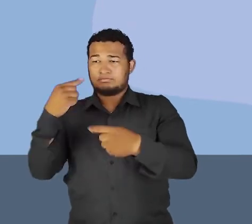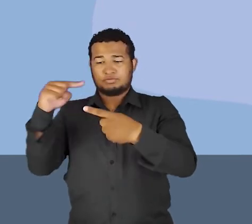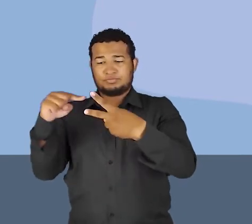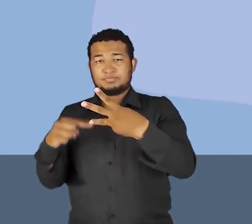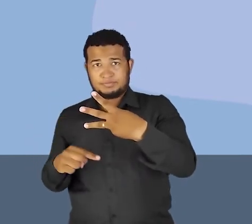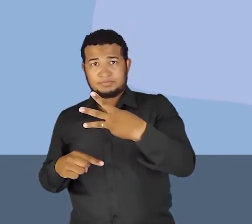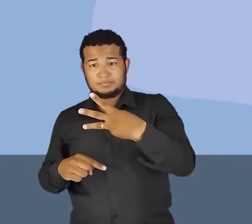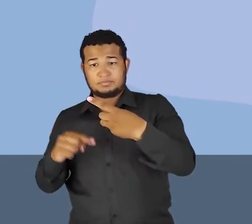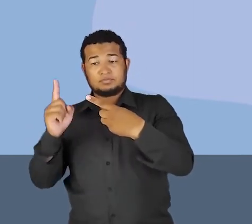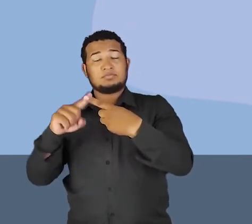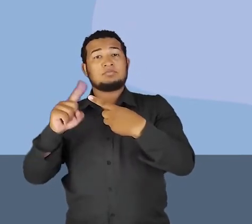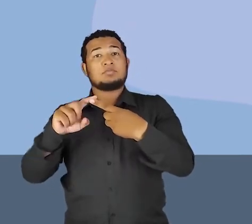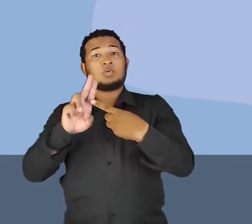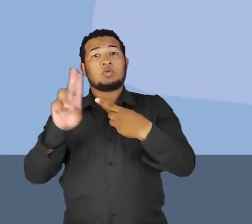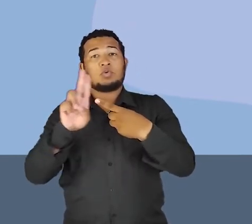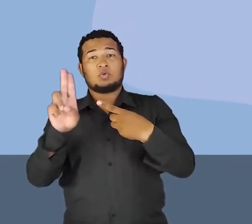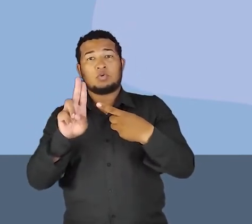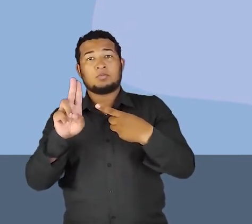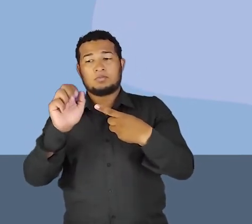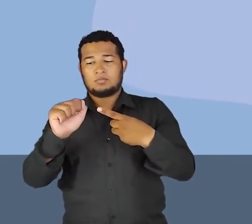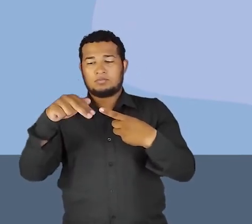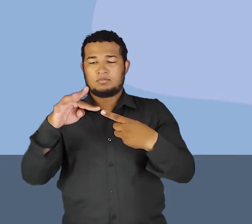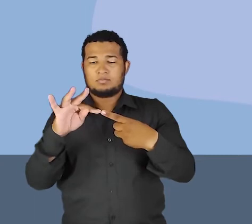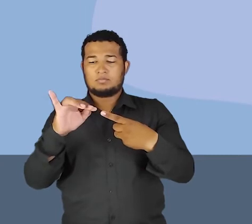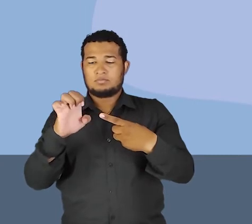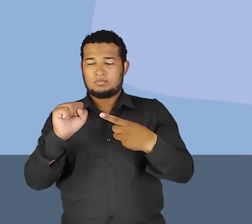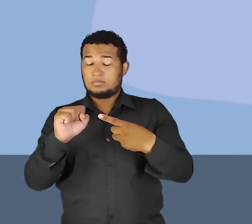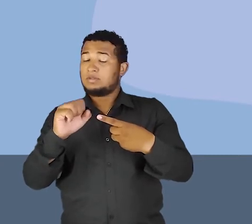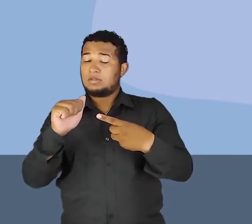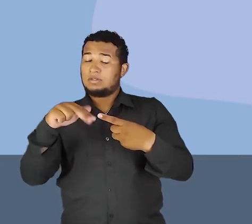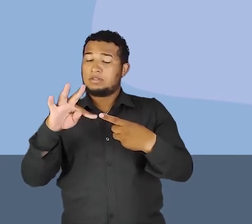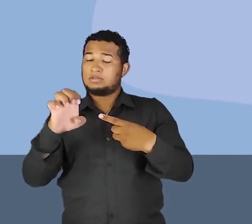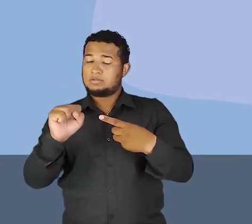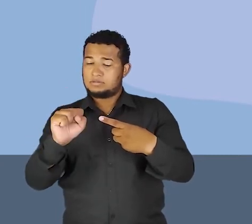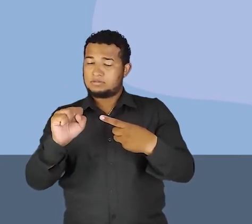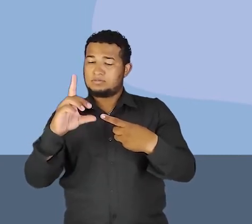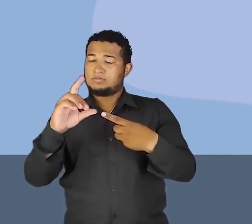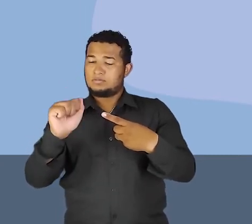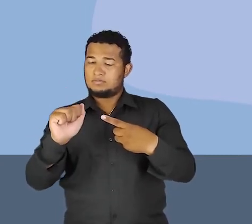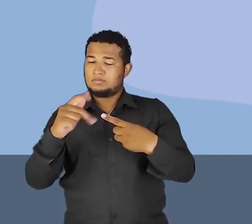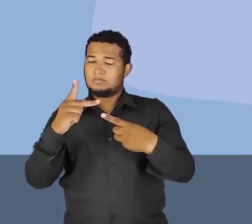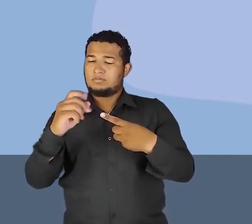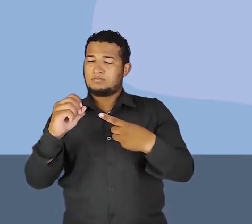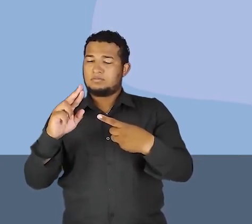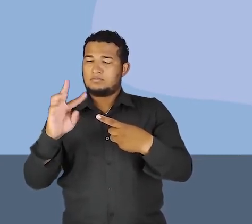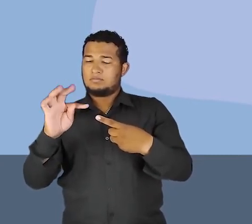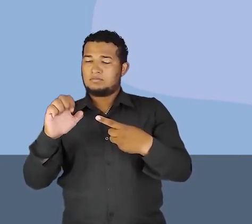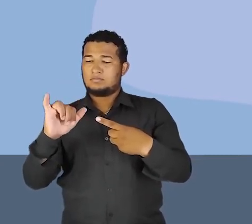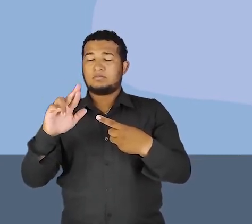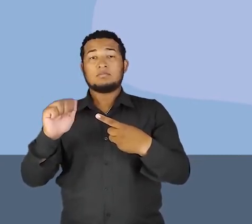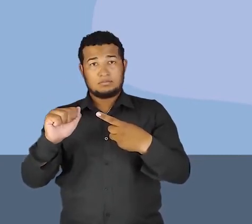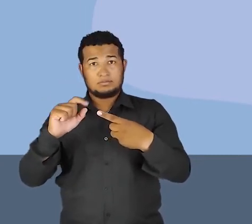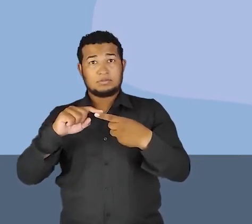partes. Nós vamos chamar a primeira parte de antes da porteira. O que significa isso? Significa aquela